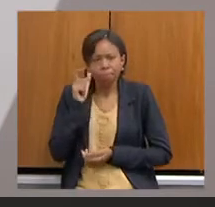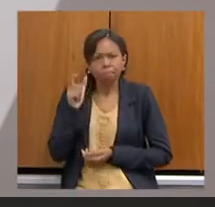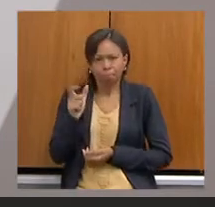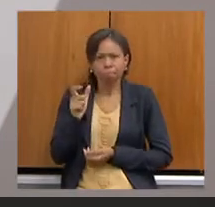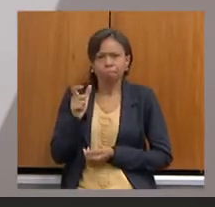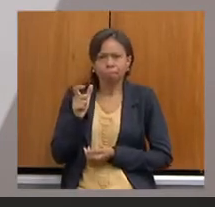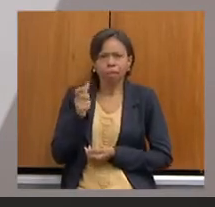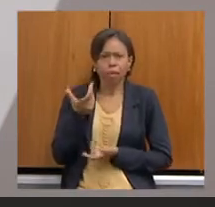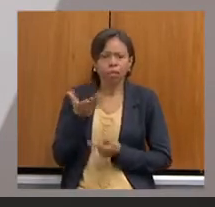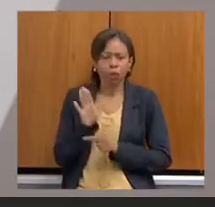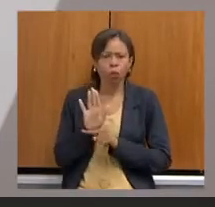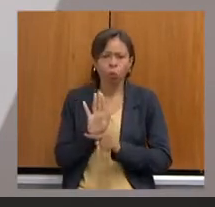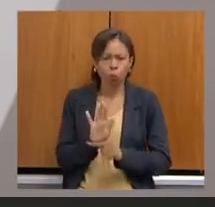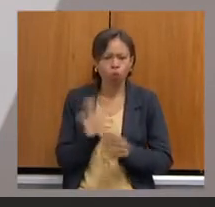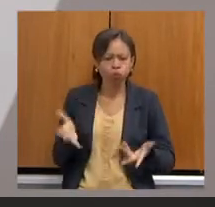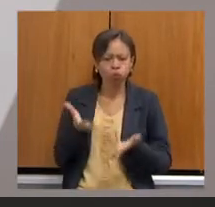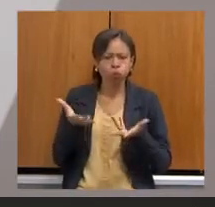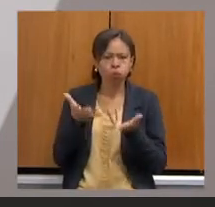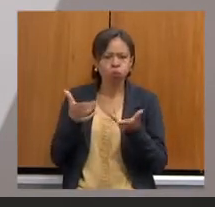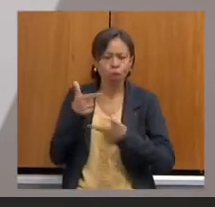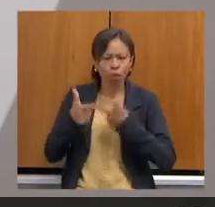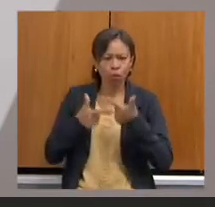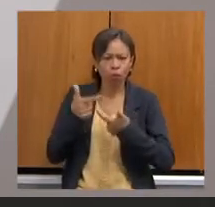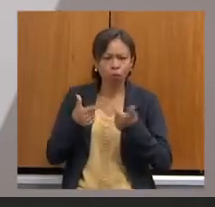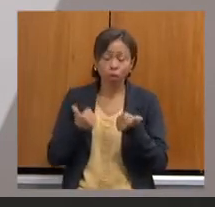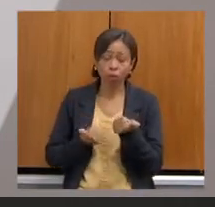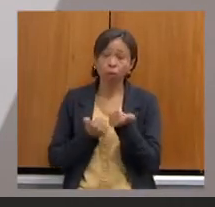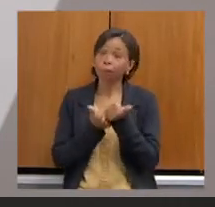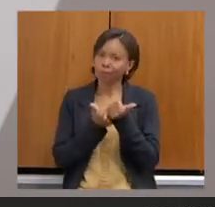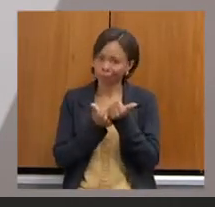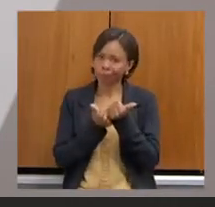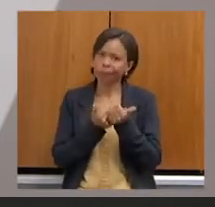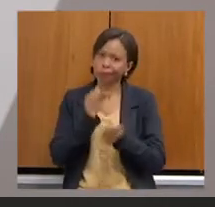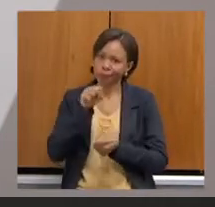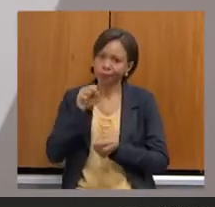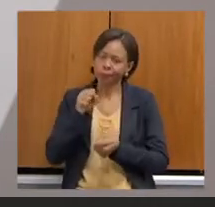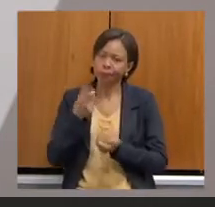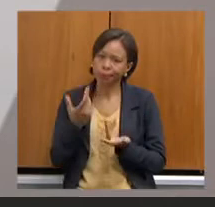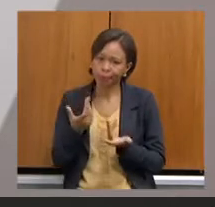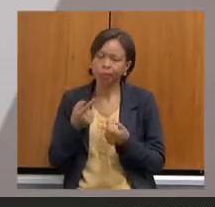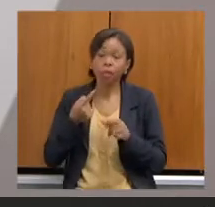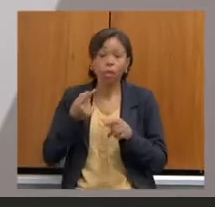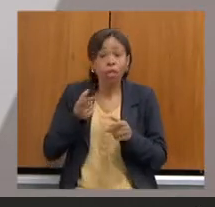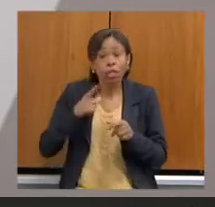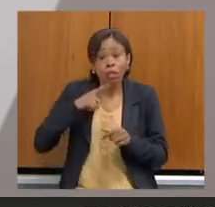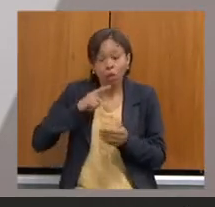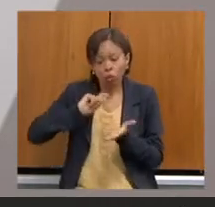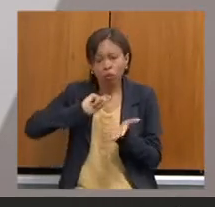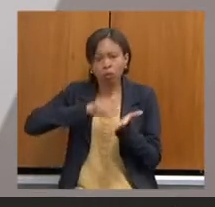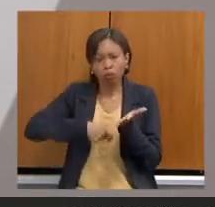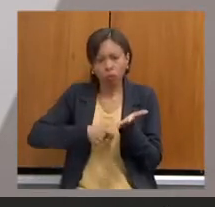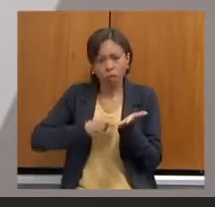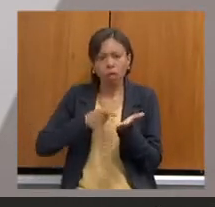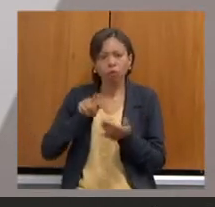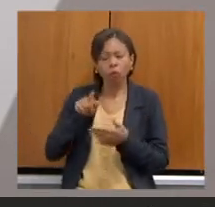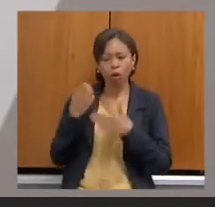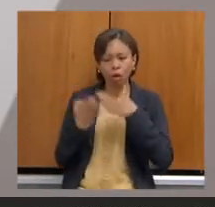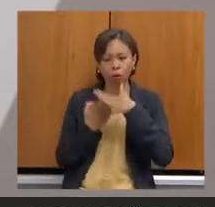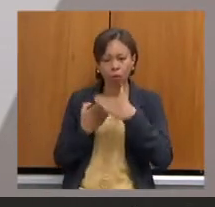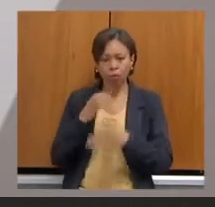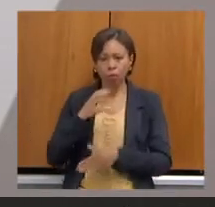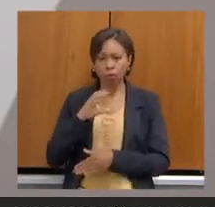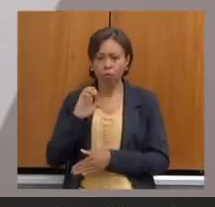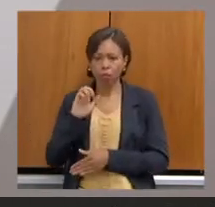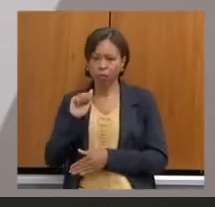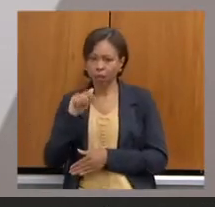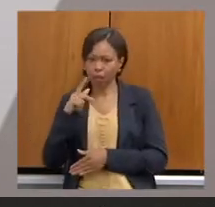tocar né os que é necessário a gente entende que é muito mais que um apoio e sim tem lá questão dos contratos junto a seapa que era para poder